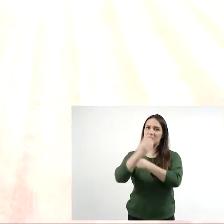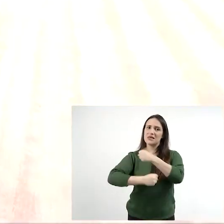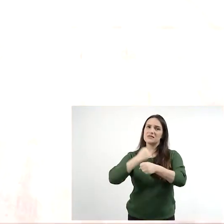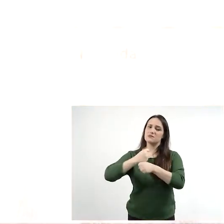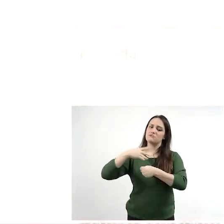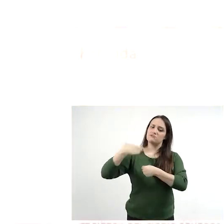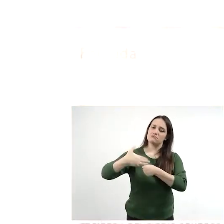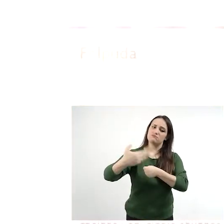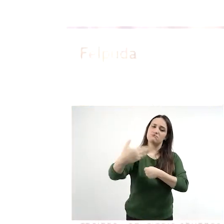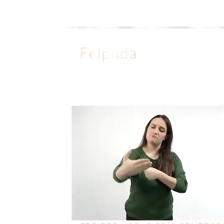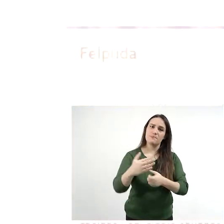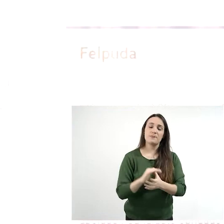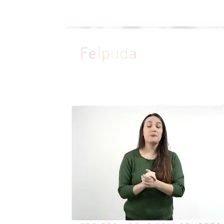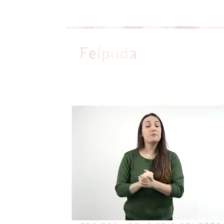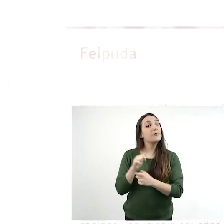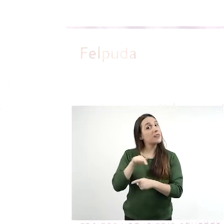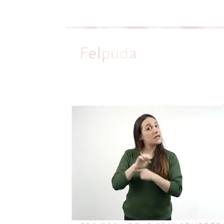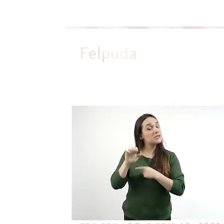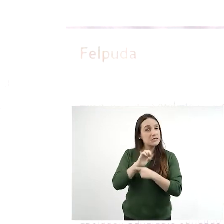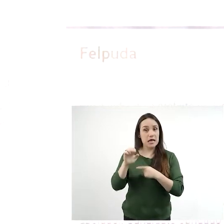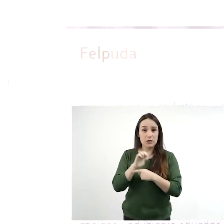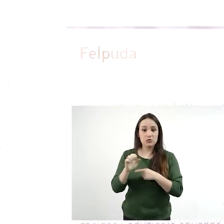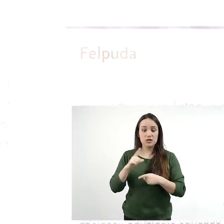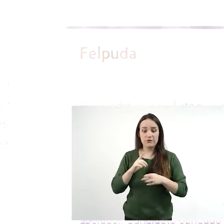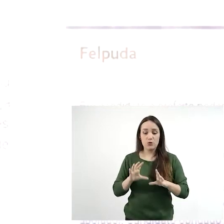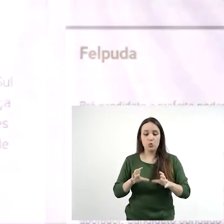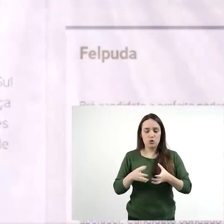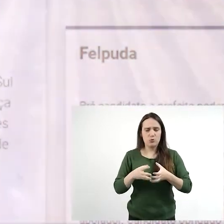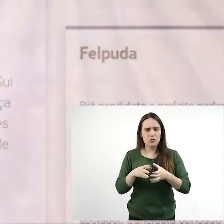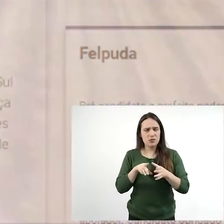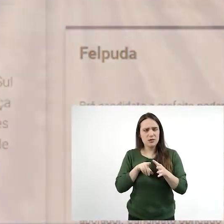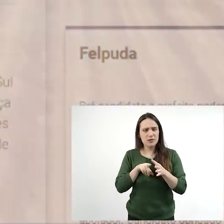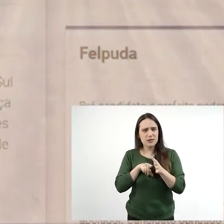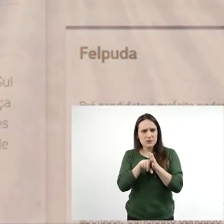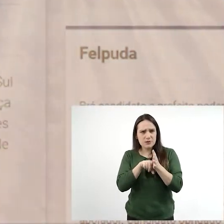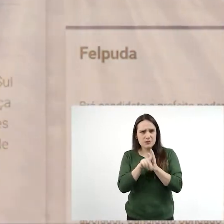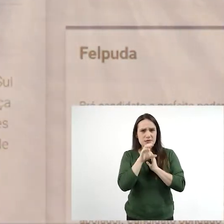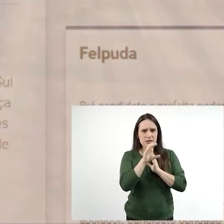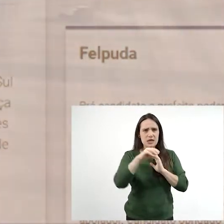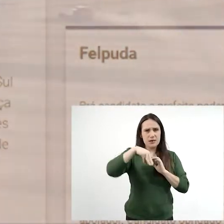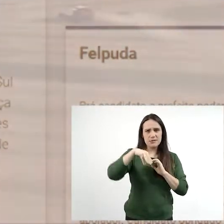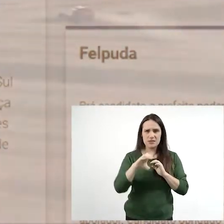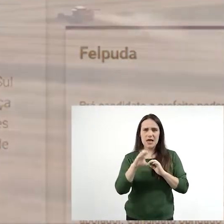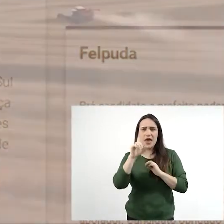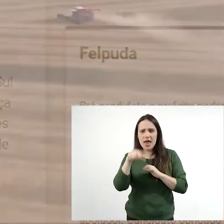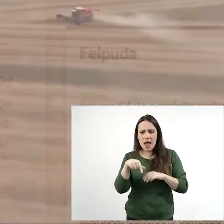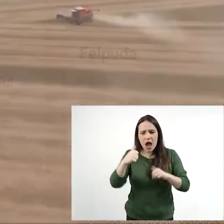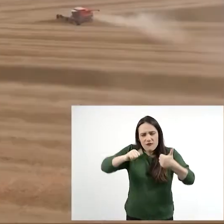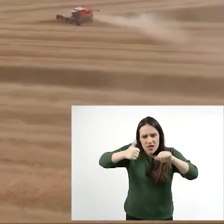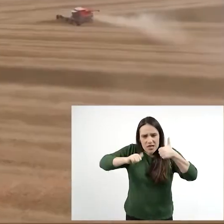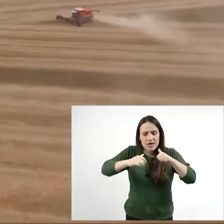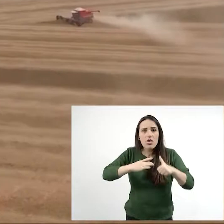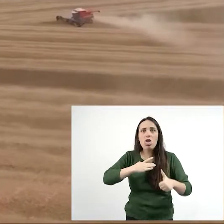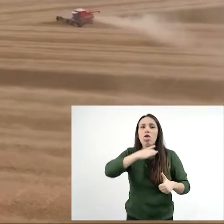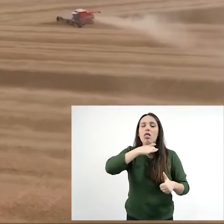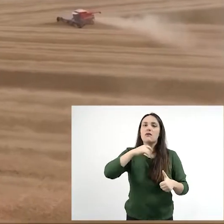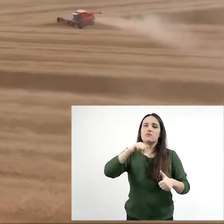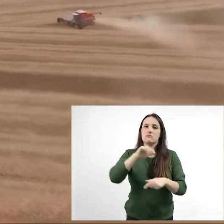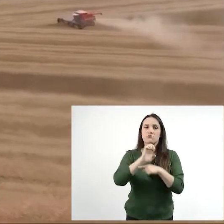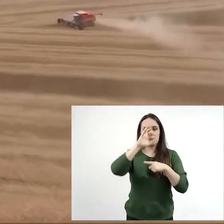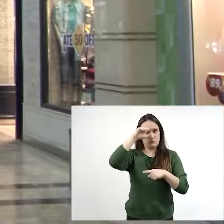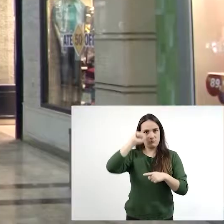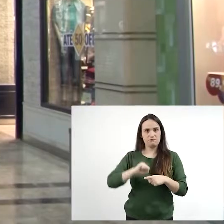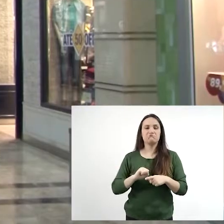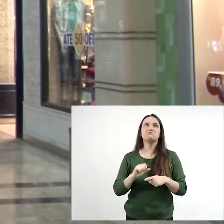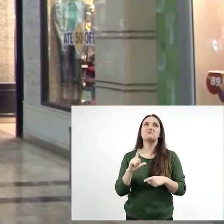Em nível estadual, o Comitê de Monitoramento de Crise, CMC, da Federação Industrial de Mato Grosso do Sul,